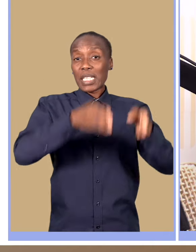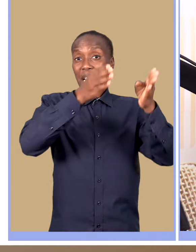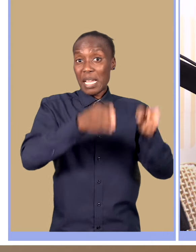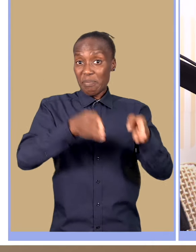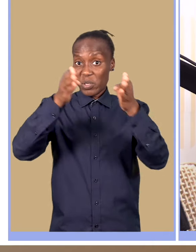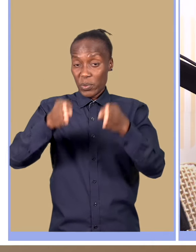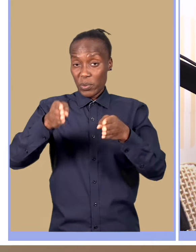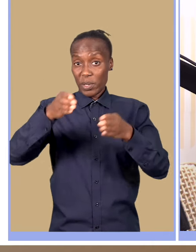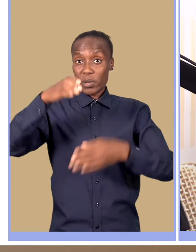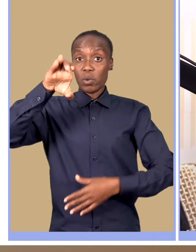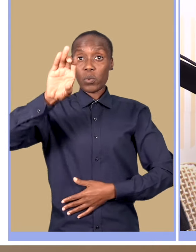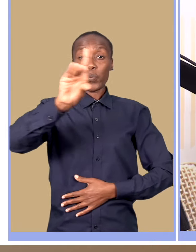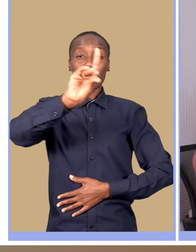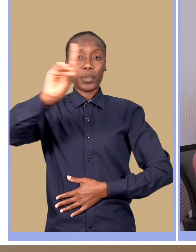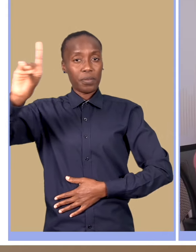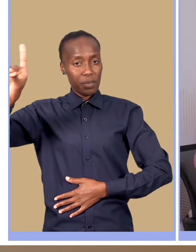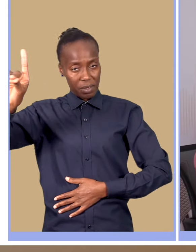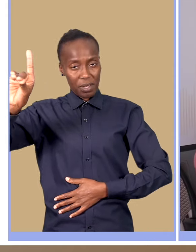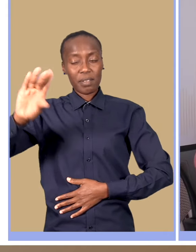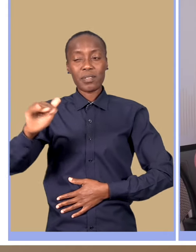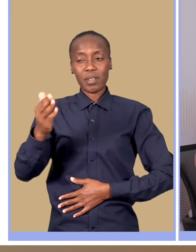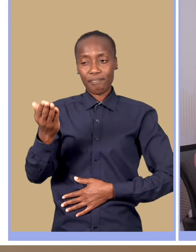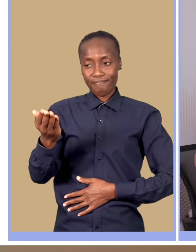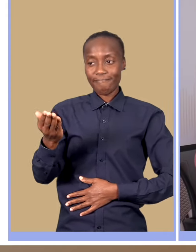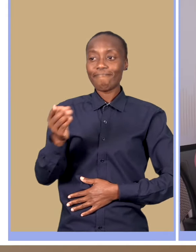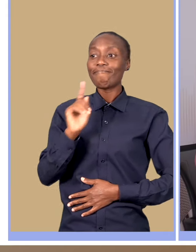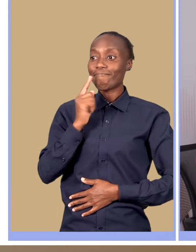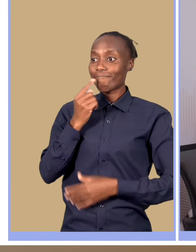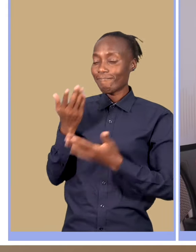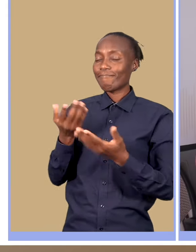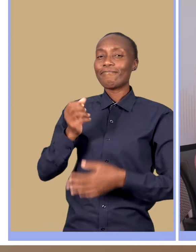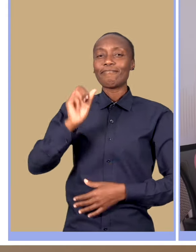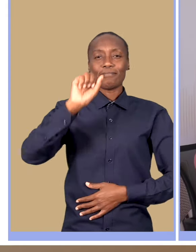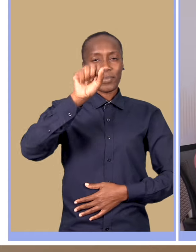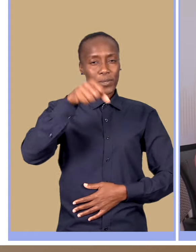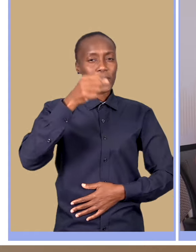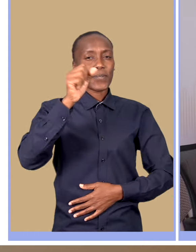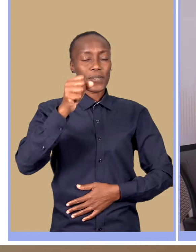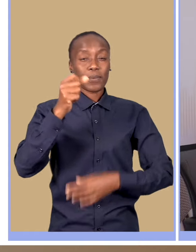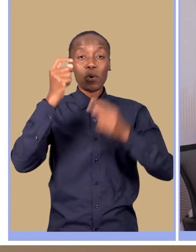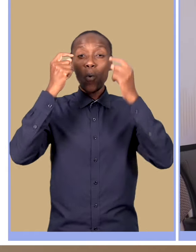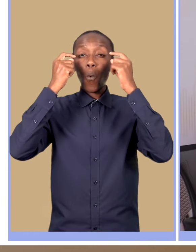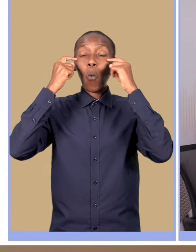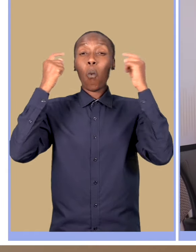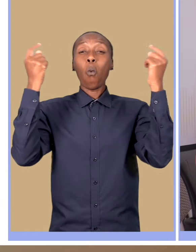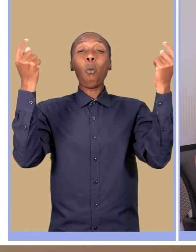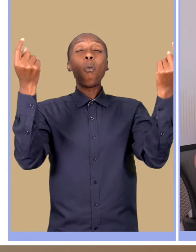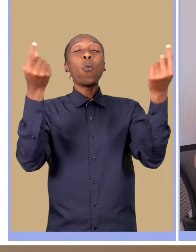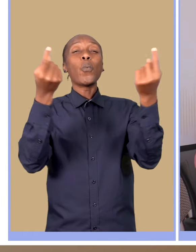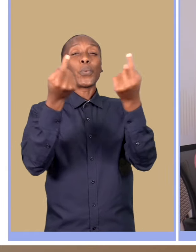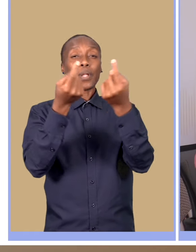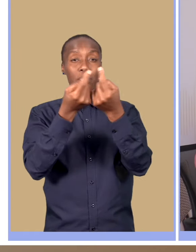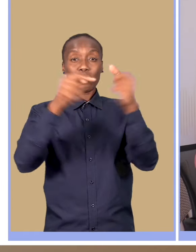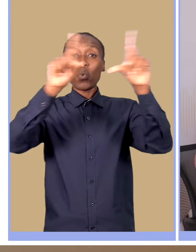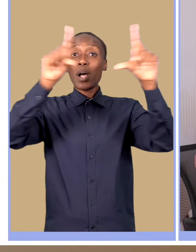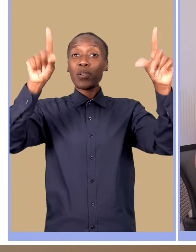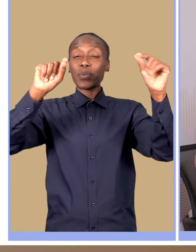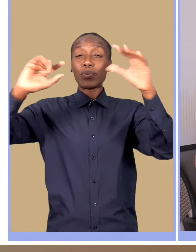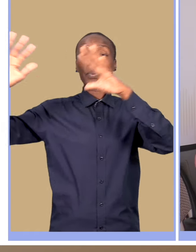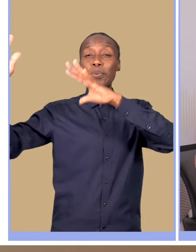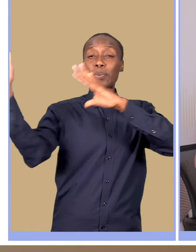das pessoas vivendo com deficiência. Exatamente, é nessa perspectiva, porque quando olhamos a questão do ensino